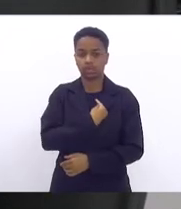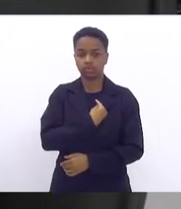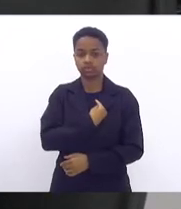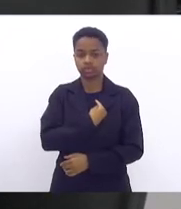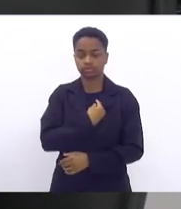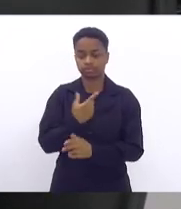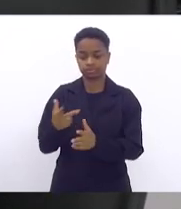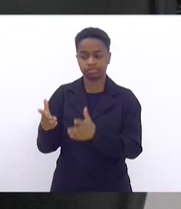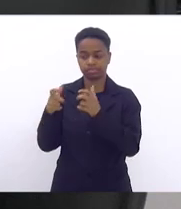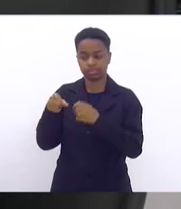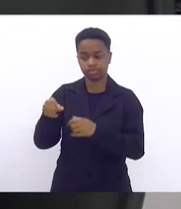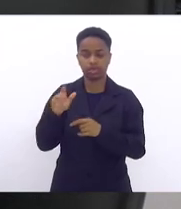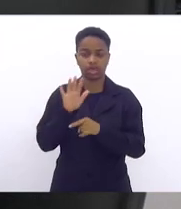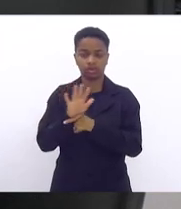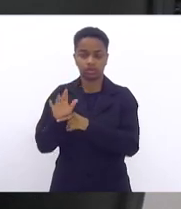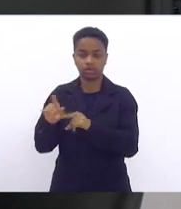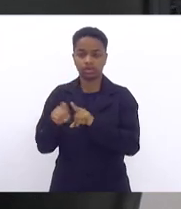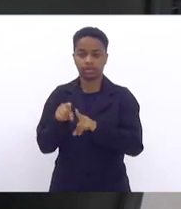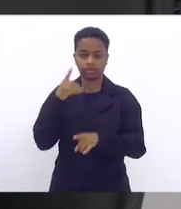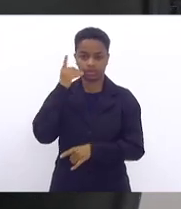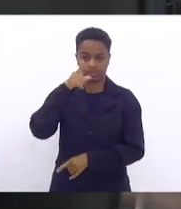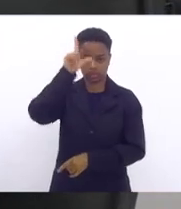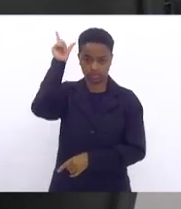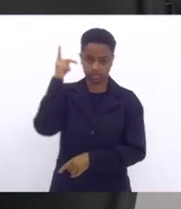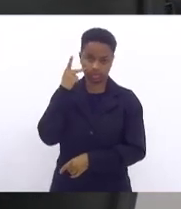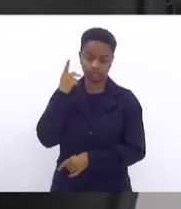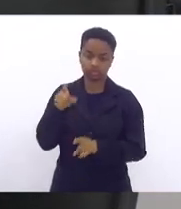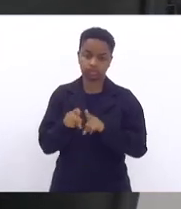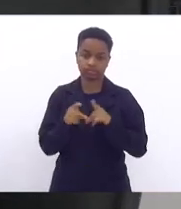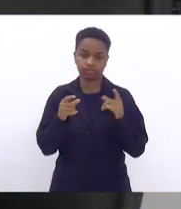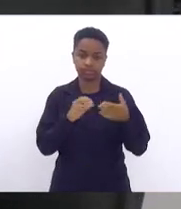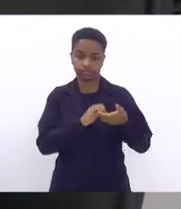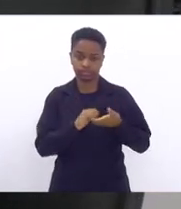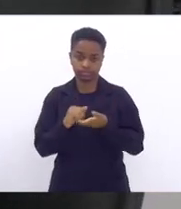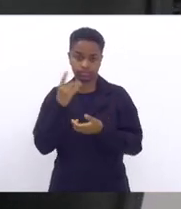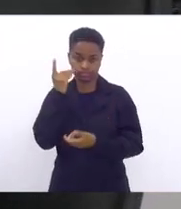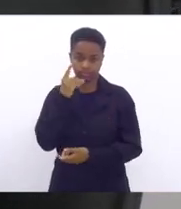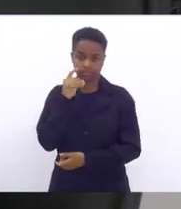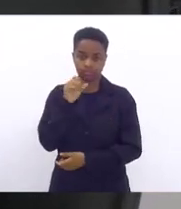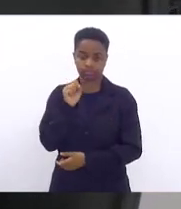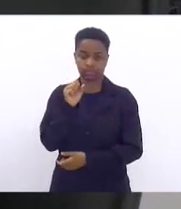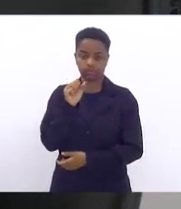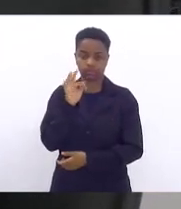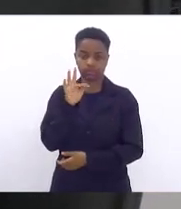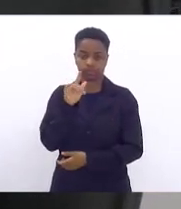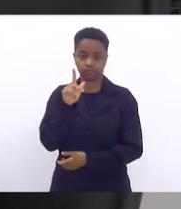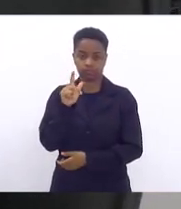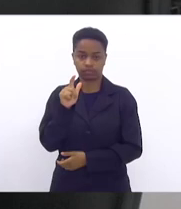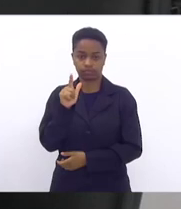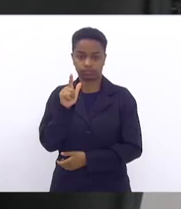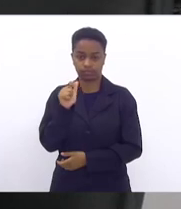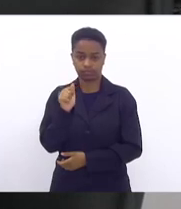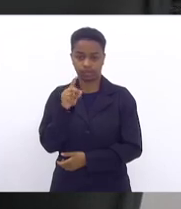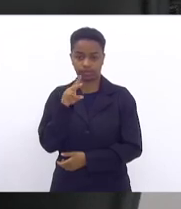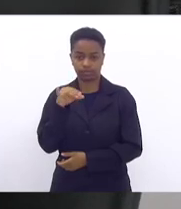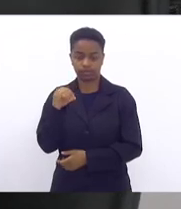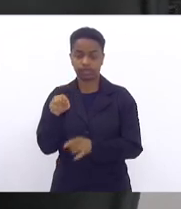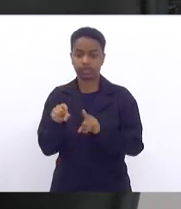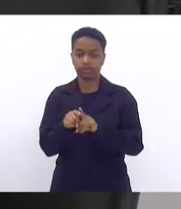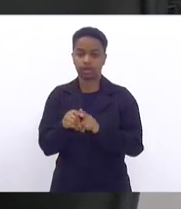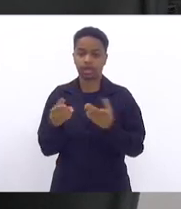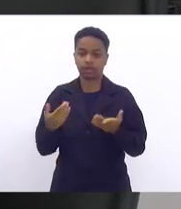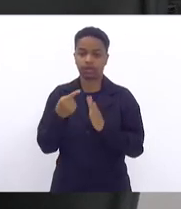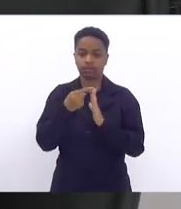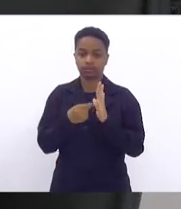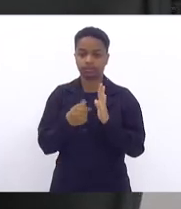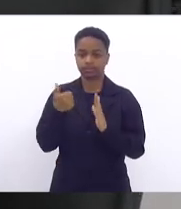contribuição e ao deputado Luiz Paulo. Passo a saudar o deputado Flávio Serafini e passo então ao 18